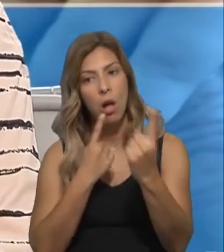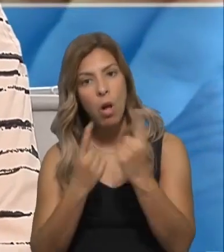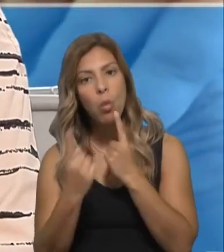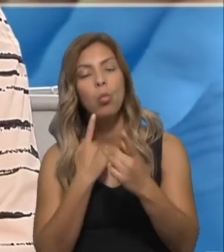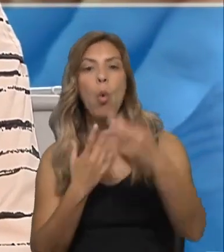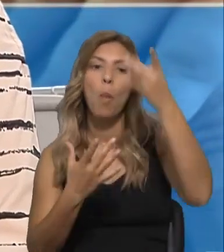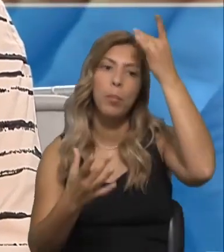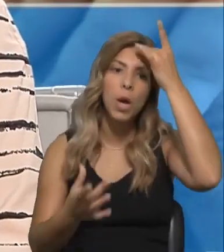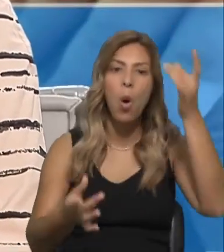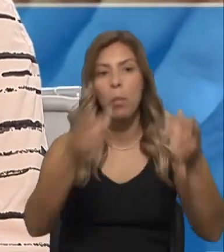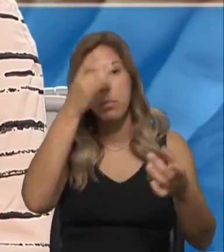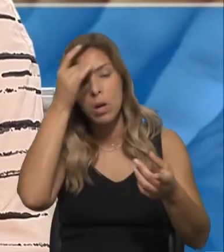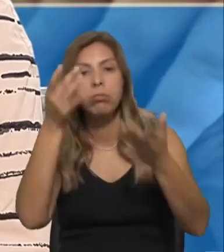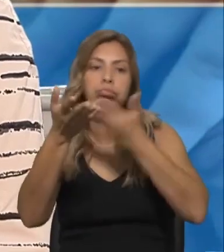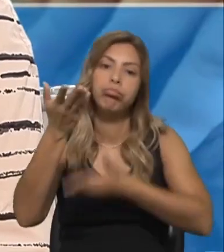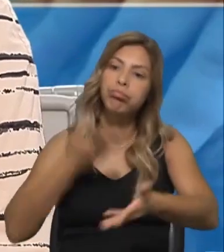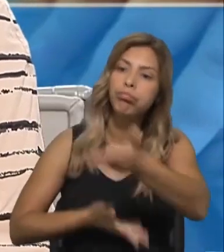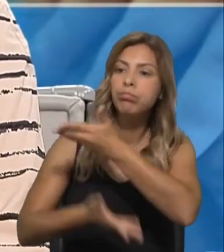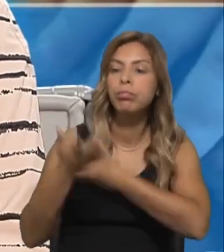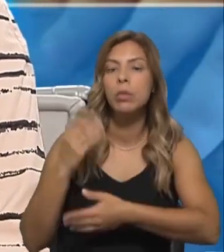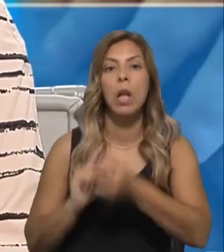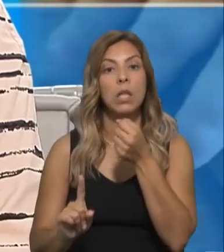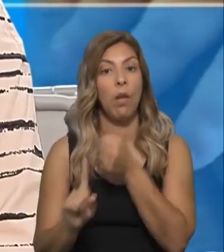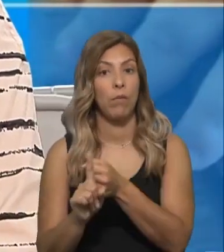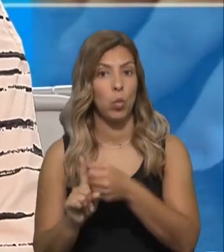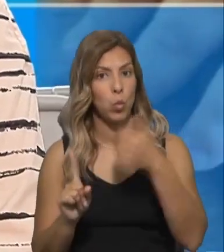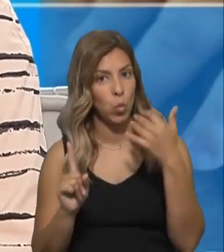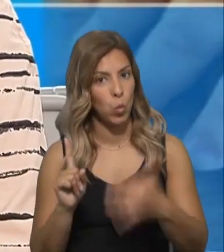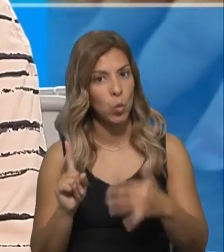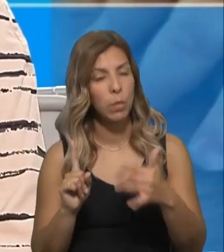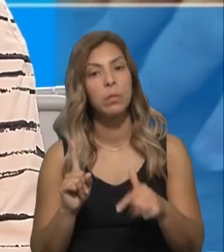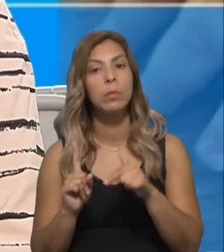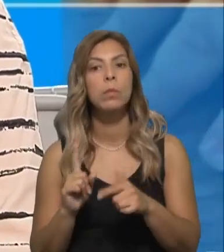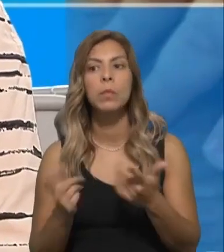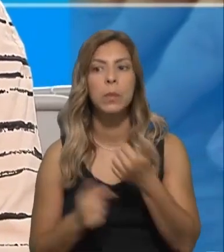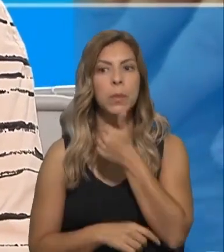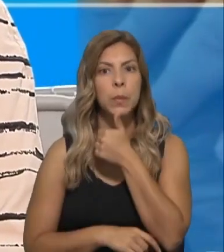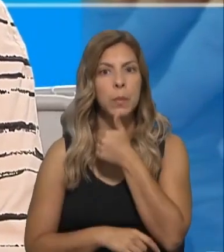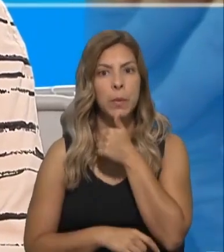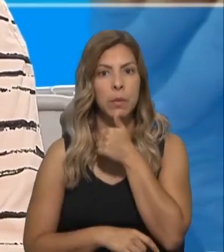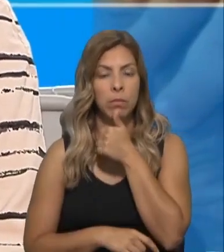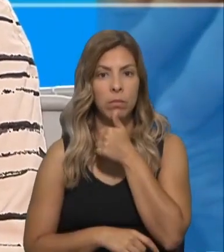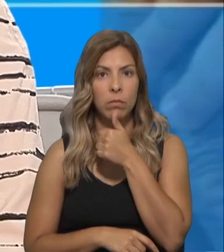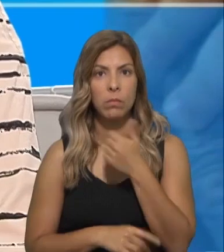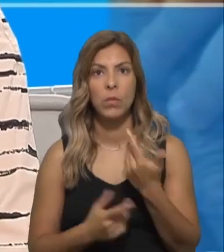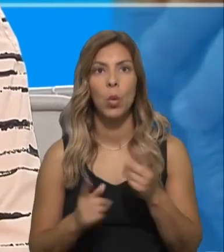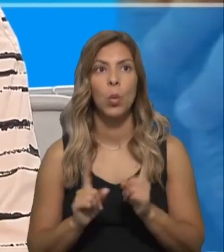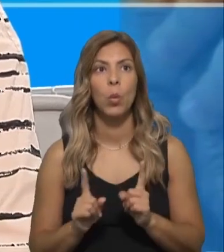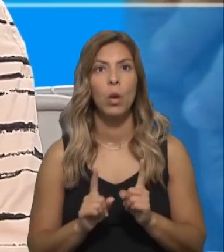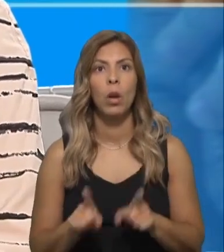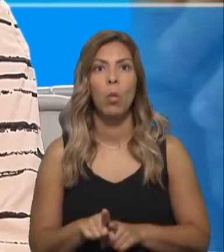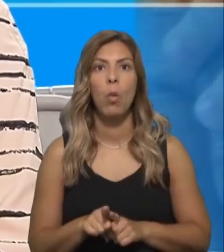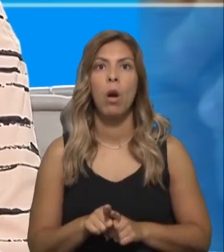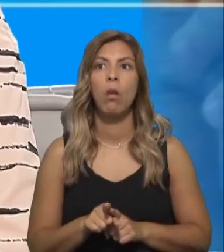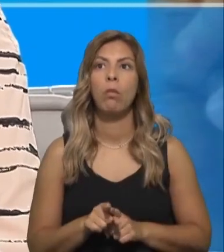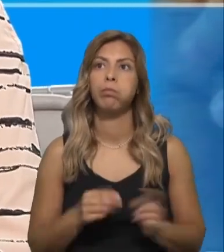ideias, aí é que está o grande desafio de ser uma presença de igreja, não é uma coisa tipo fechada numa redoma.